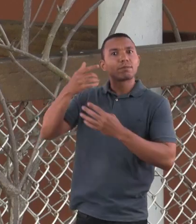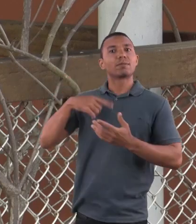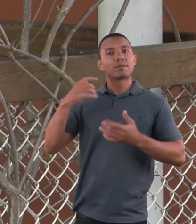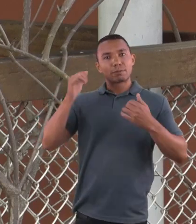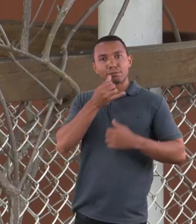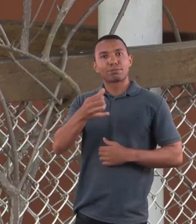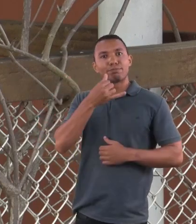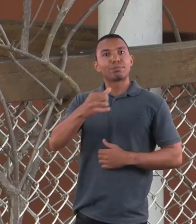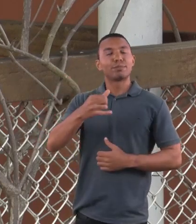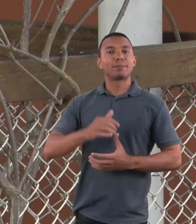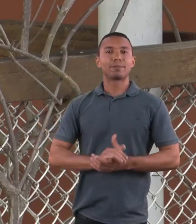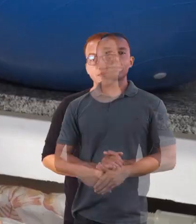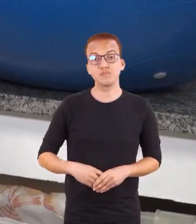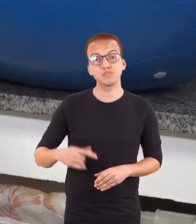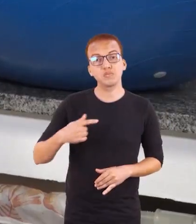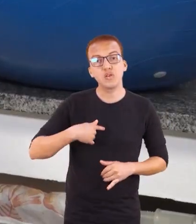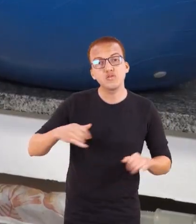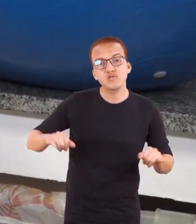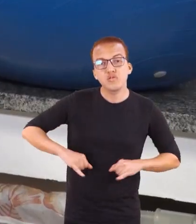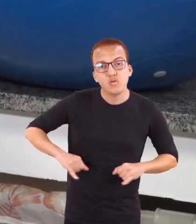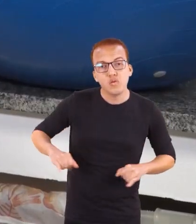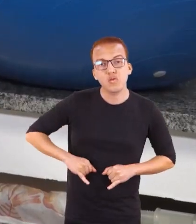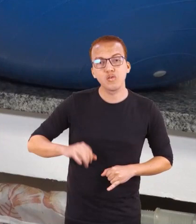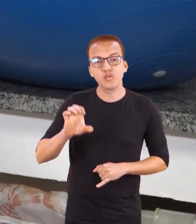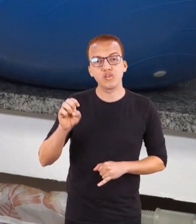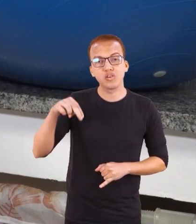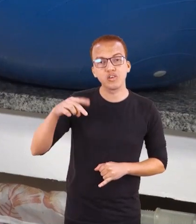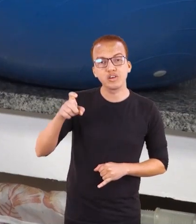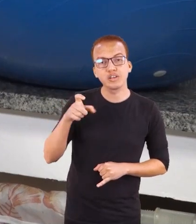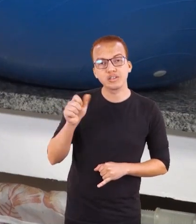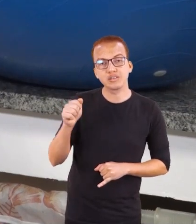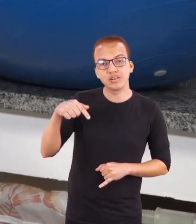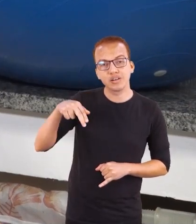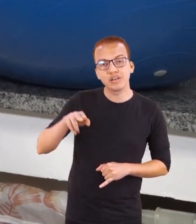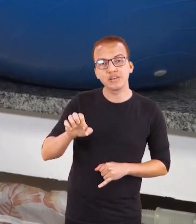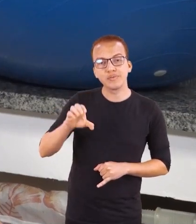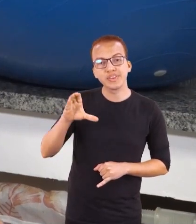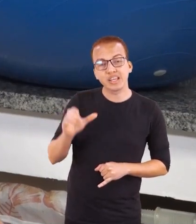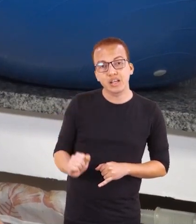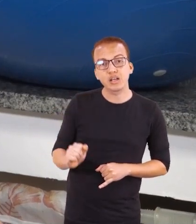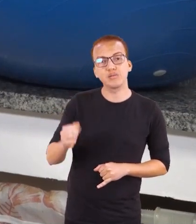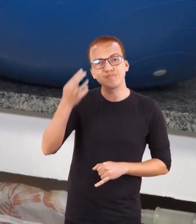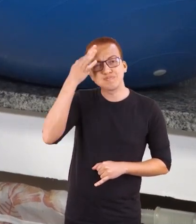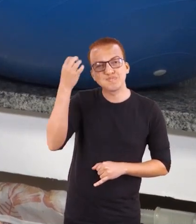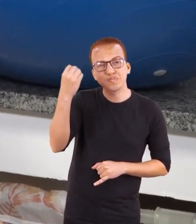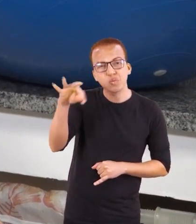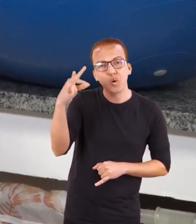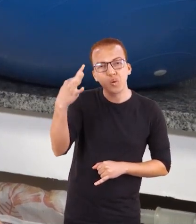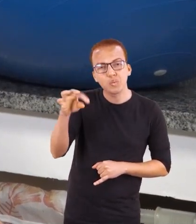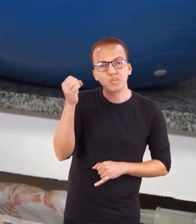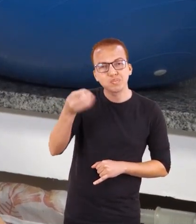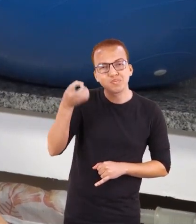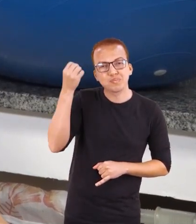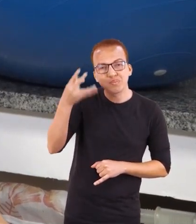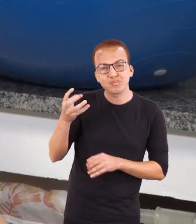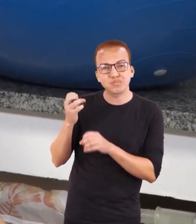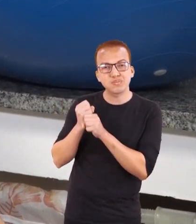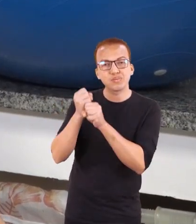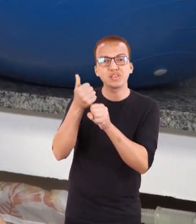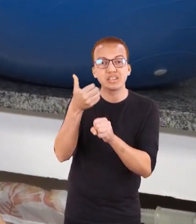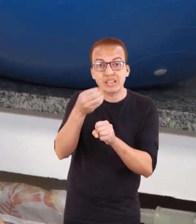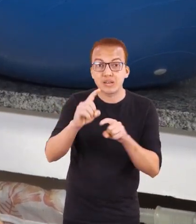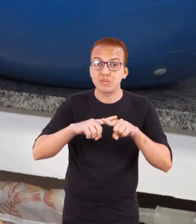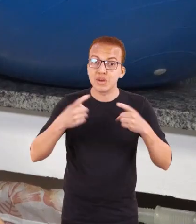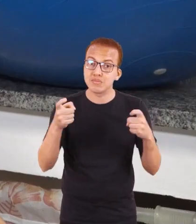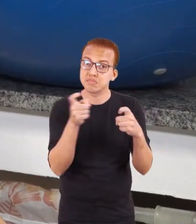de eletroestimulação. Eu já sinto enxaqueca já tem uns 10 anos, assim, só que nunca foi